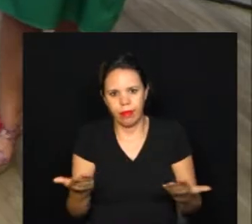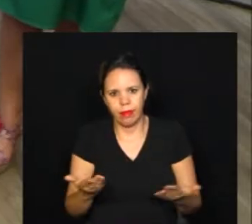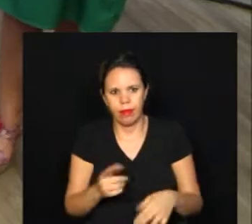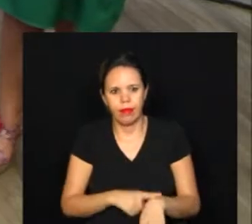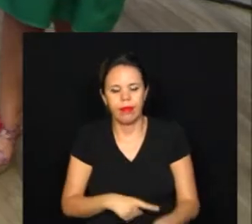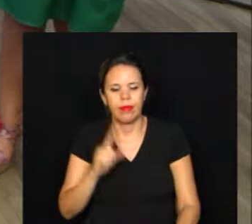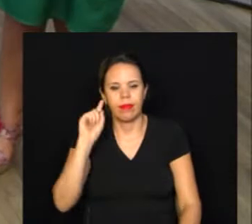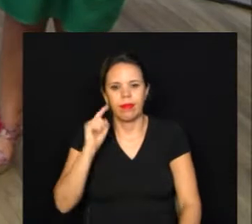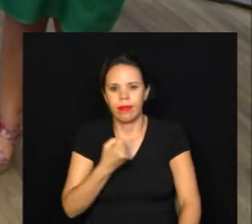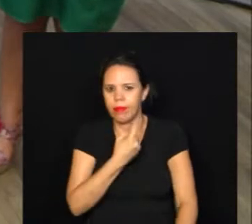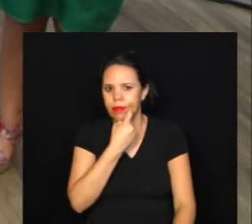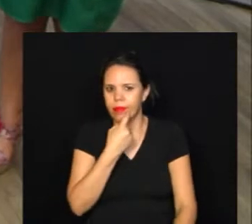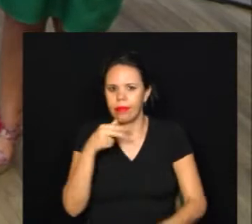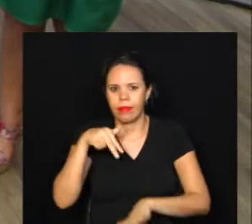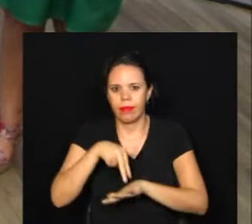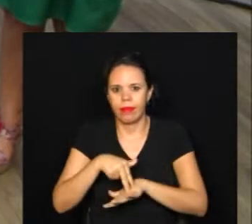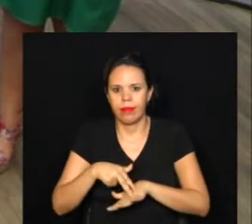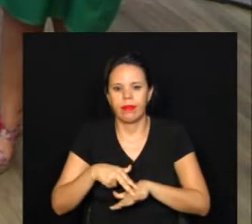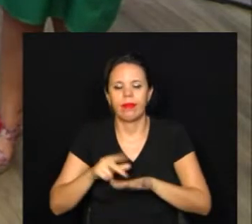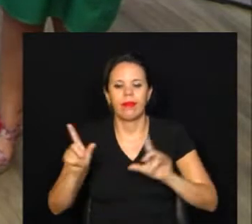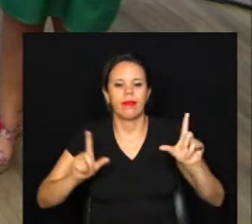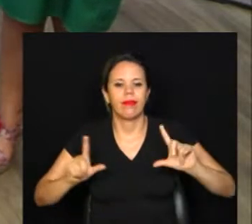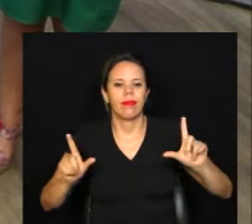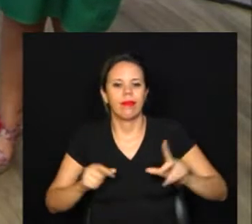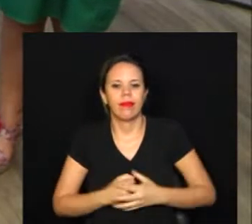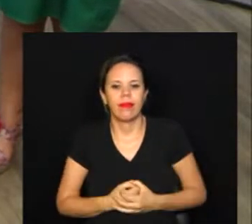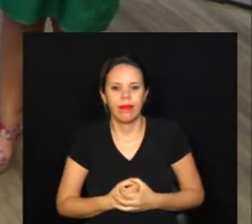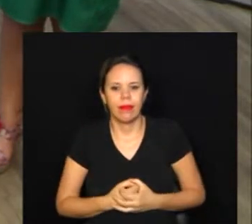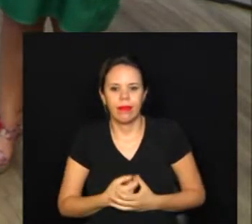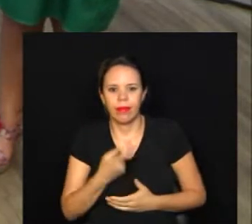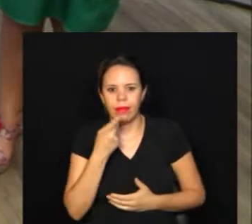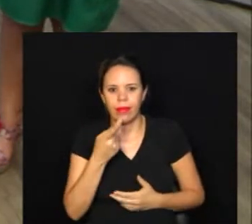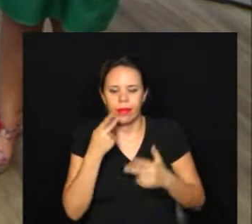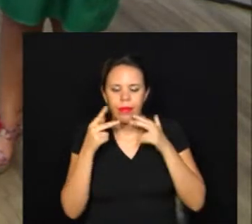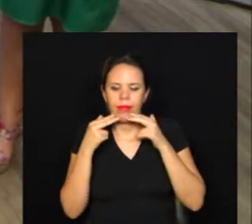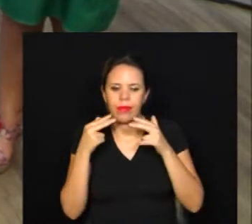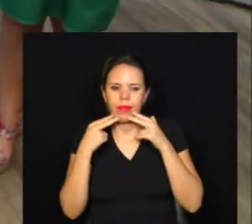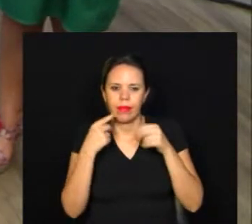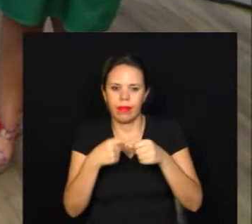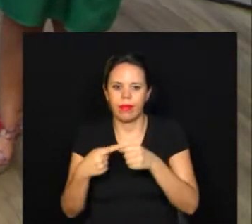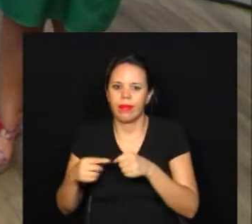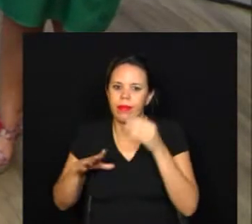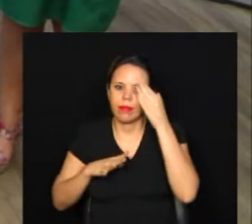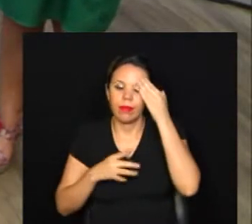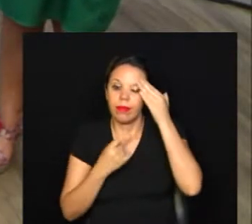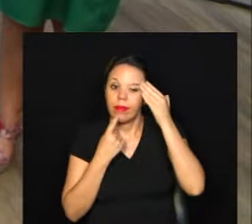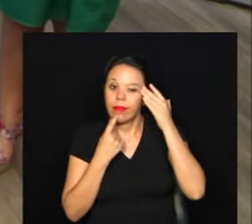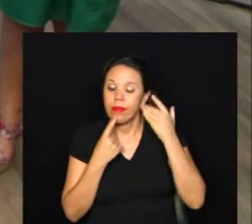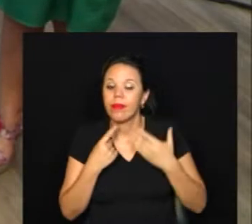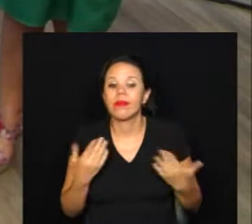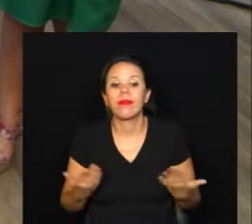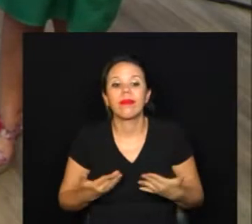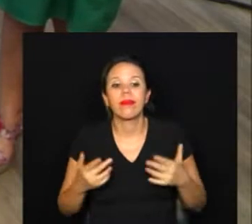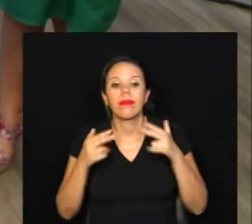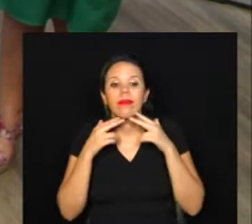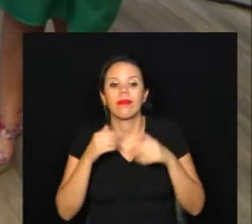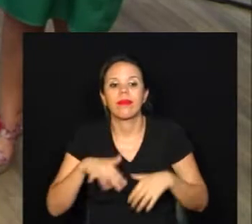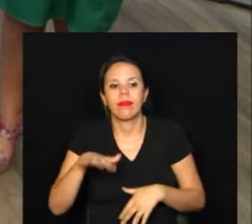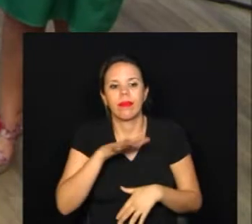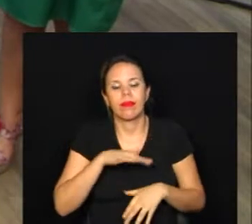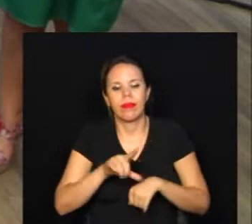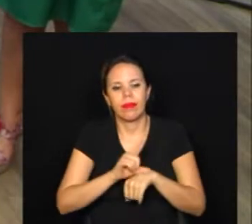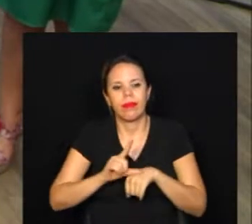A Mina Abreu já está aqui nos nossos estúdios, já falou das notícias da metrópole de Campinas e agora com as notícias